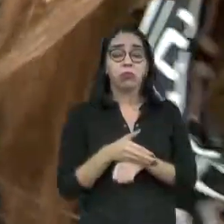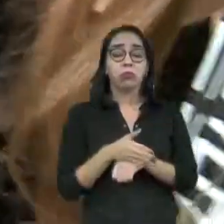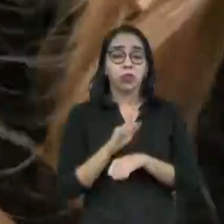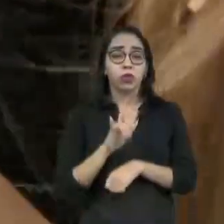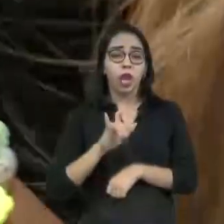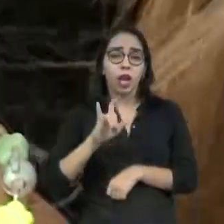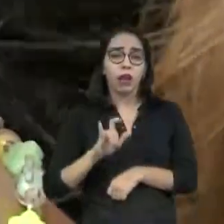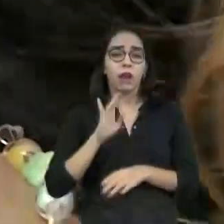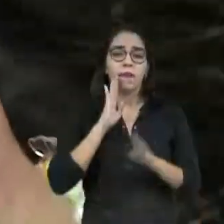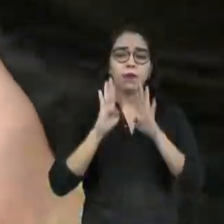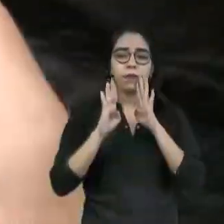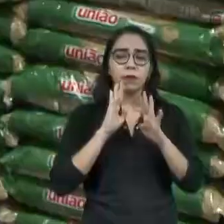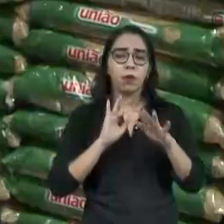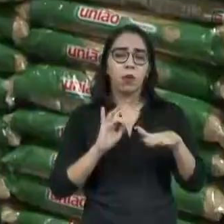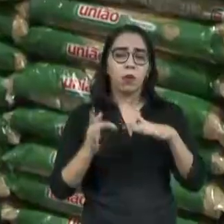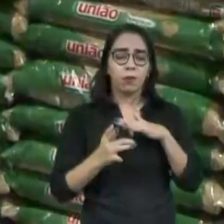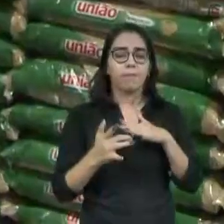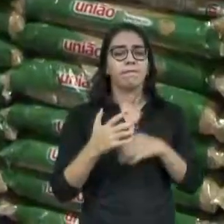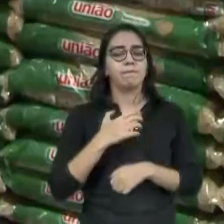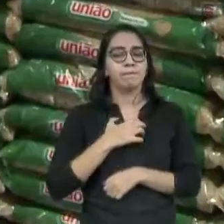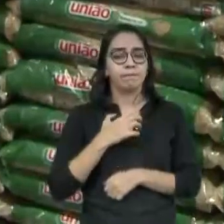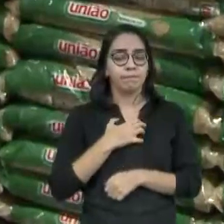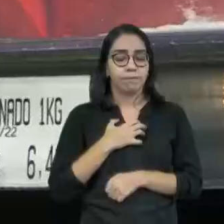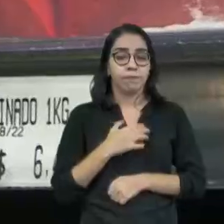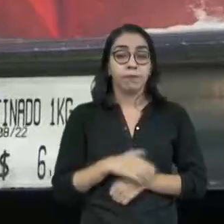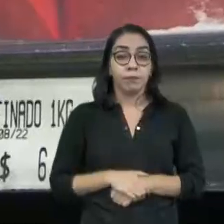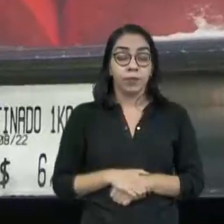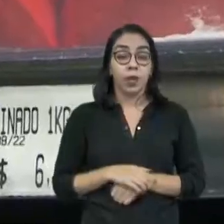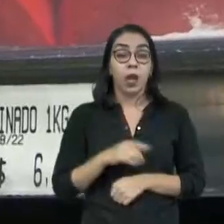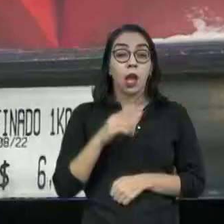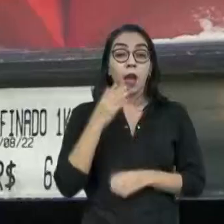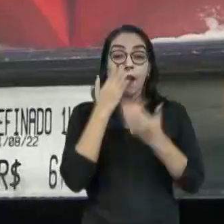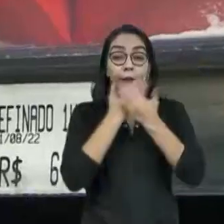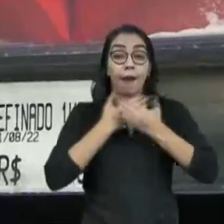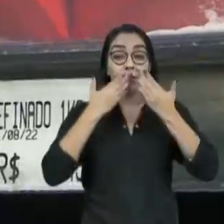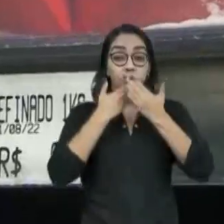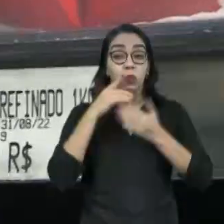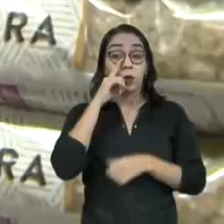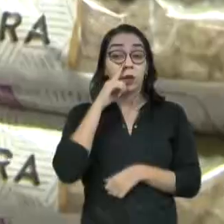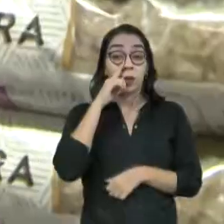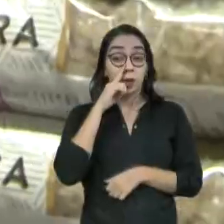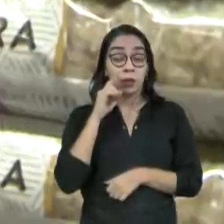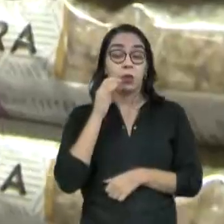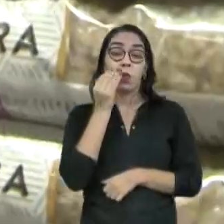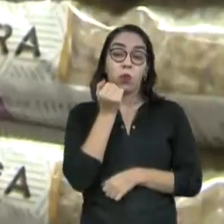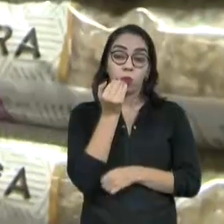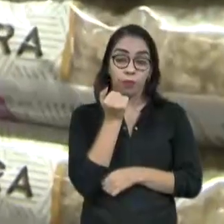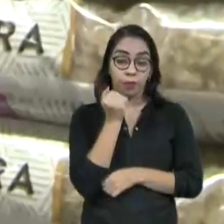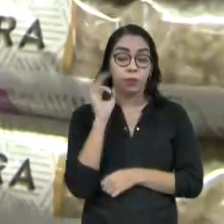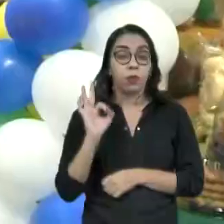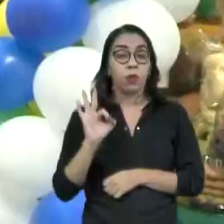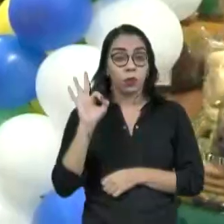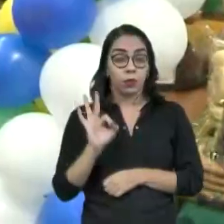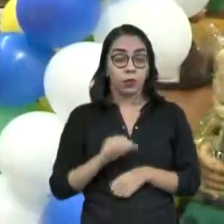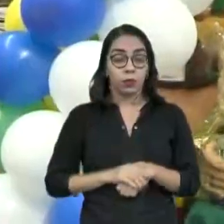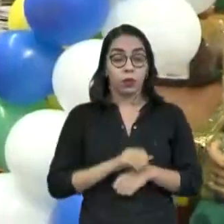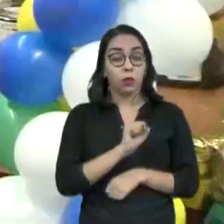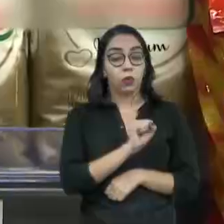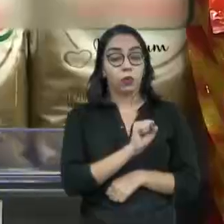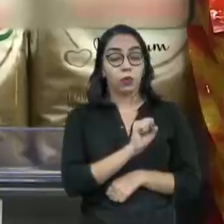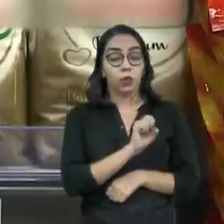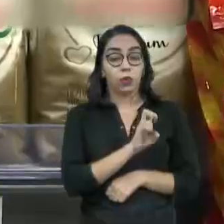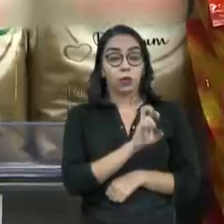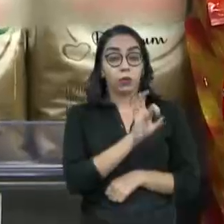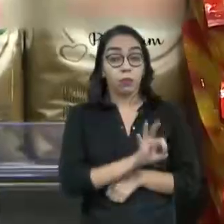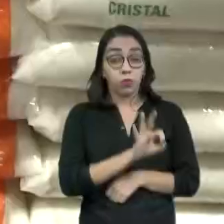os pais e veja os perigos do açúcar em excesso 85% dos brasileiros não